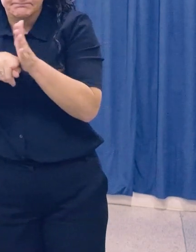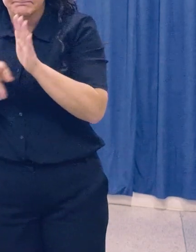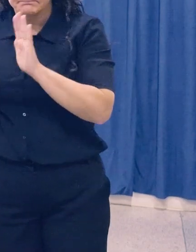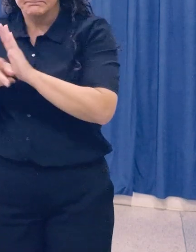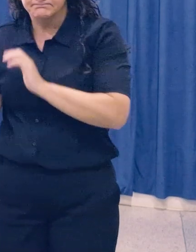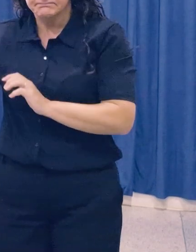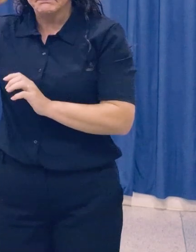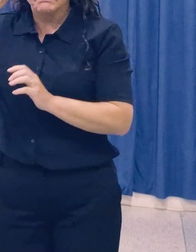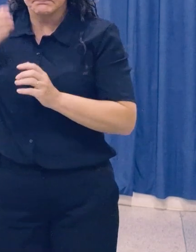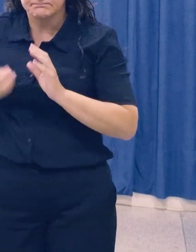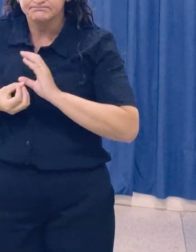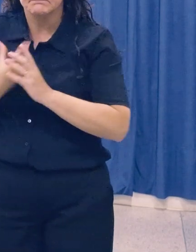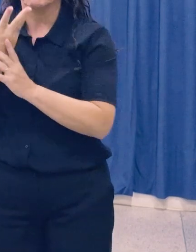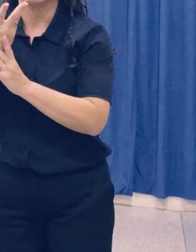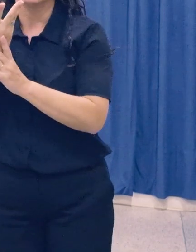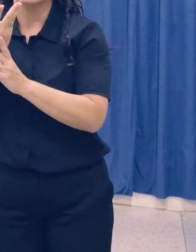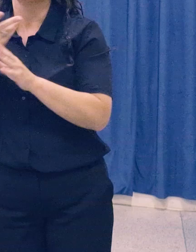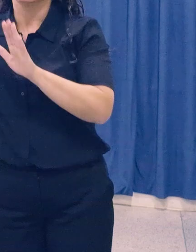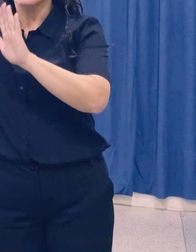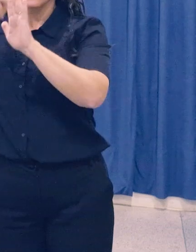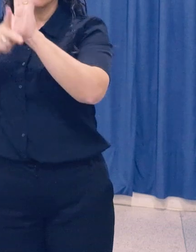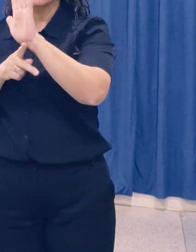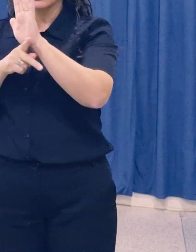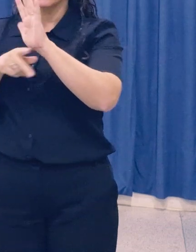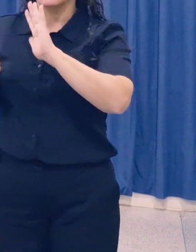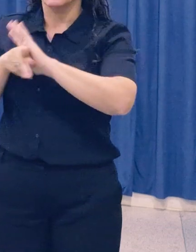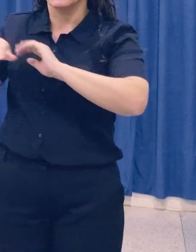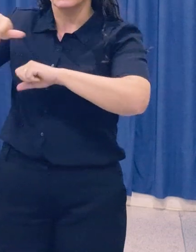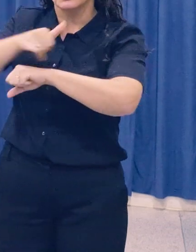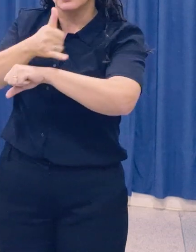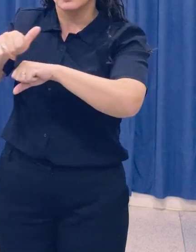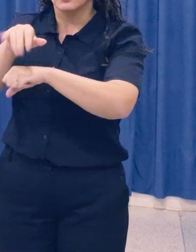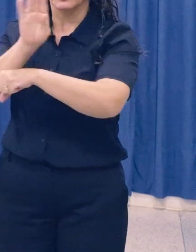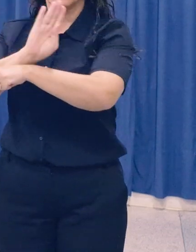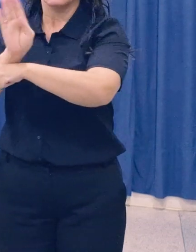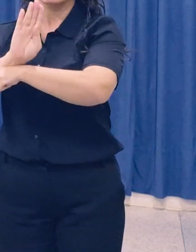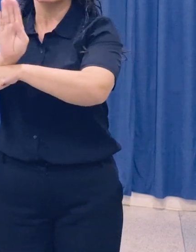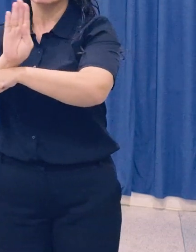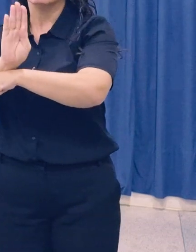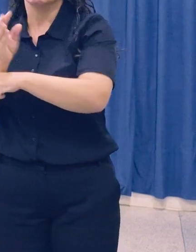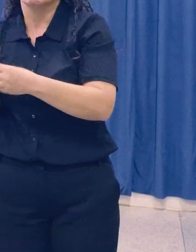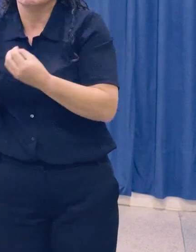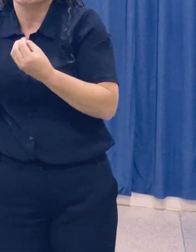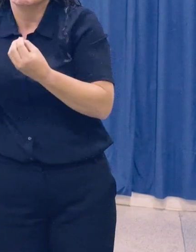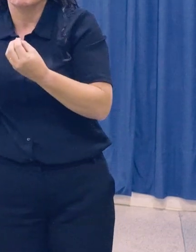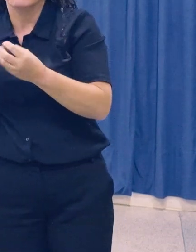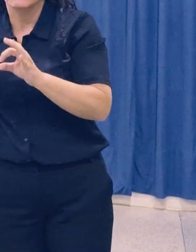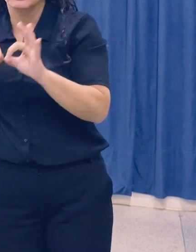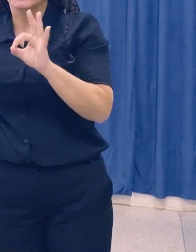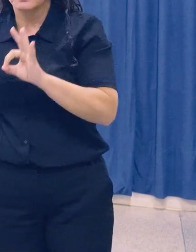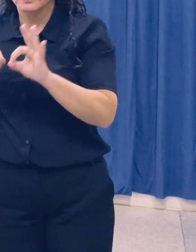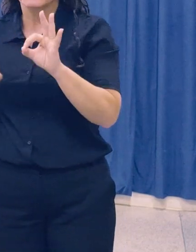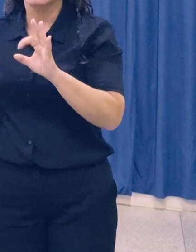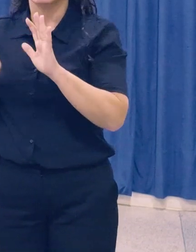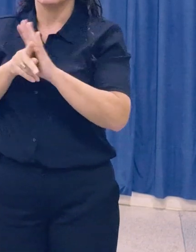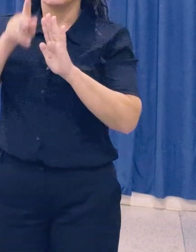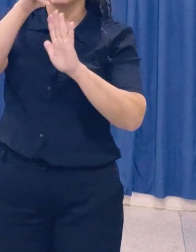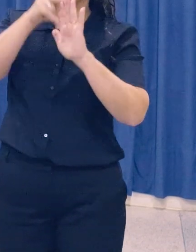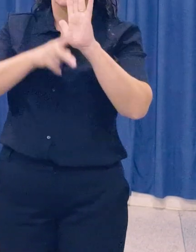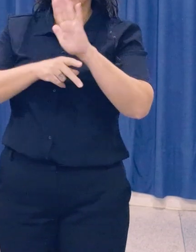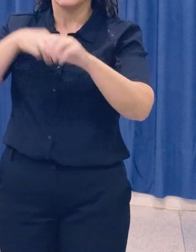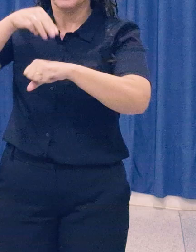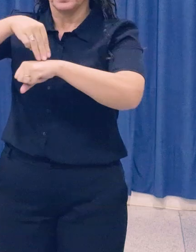cultural. Esse projeto Estratégias de Marketing para Cinema, ele é resultado do meu projeto de